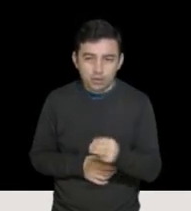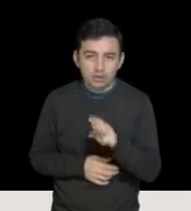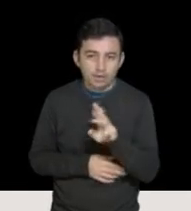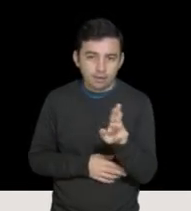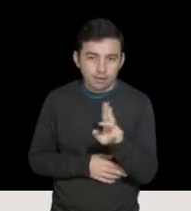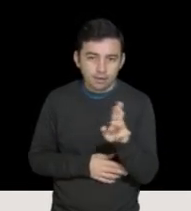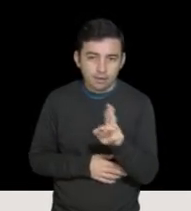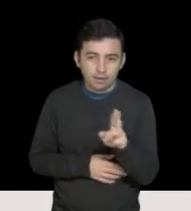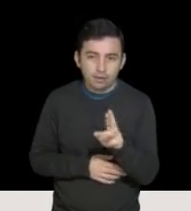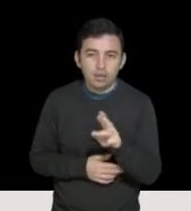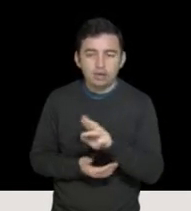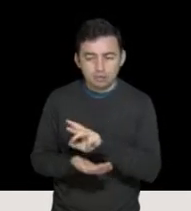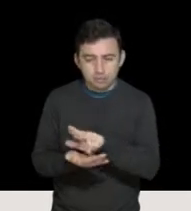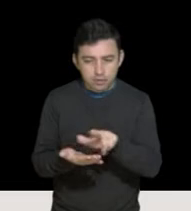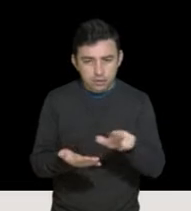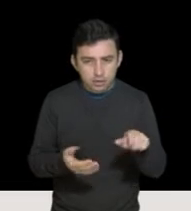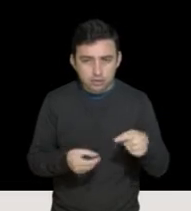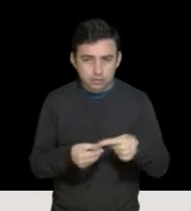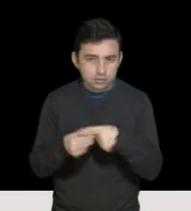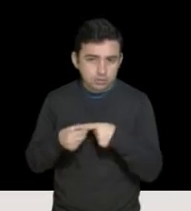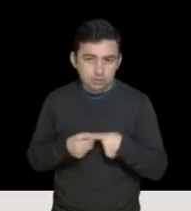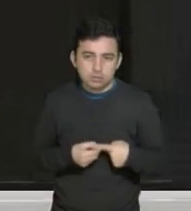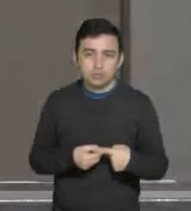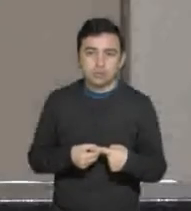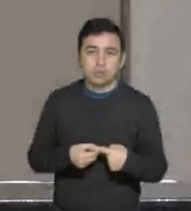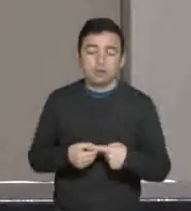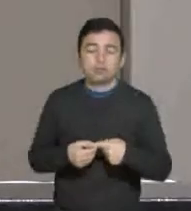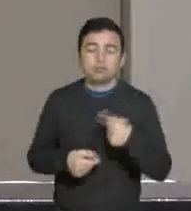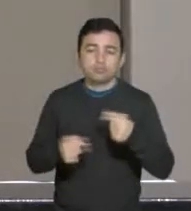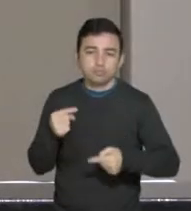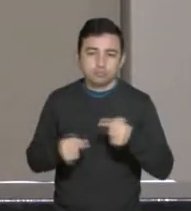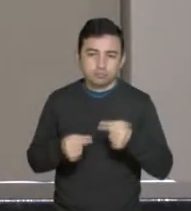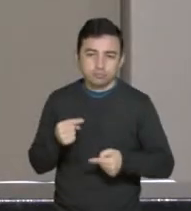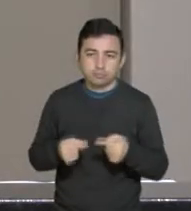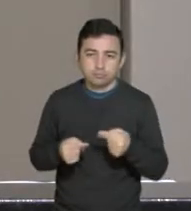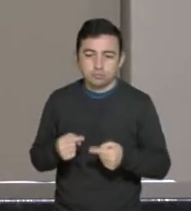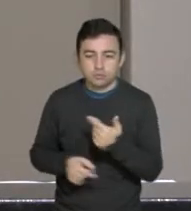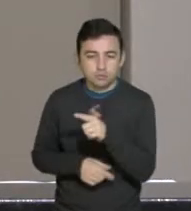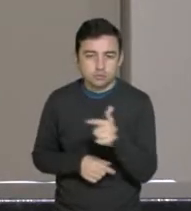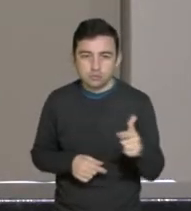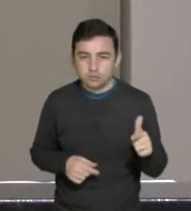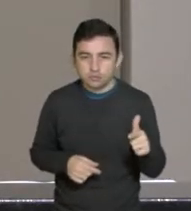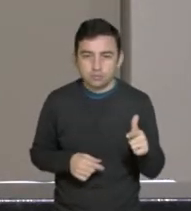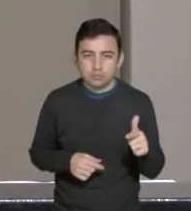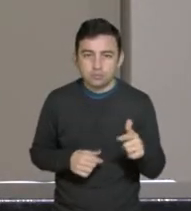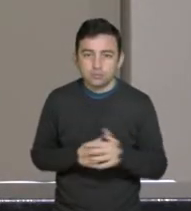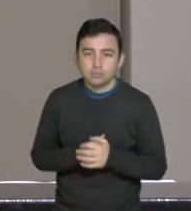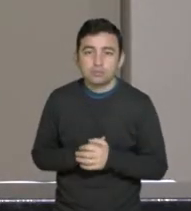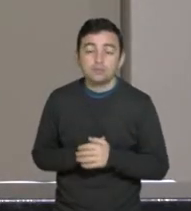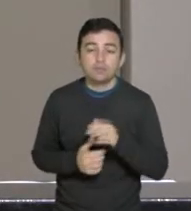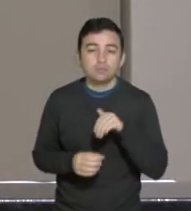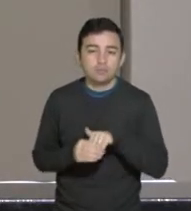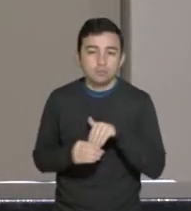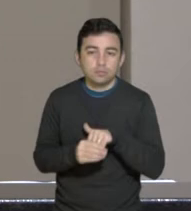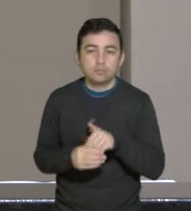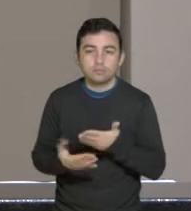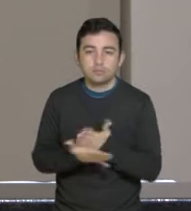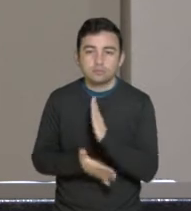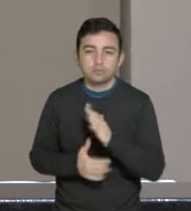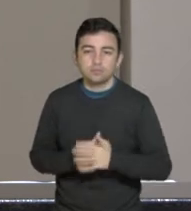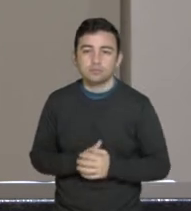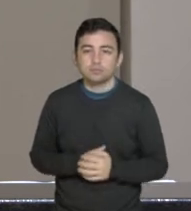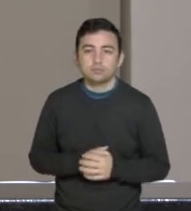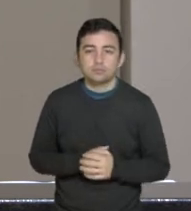para diversos municípios. Em discussão, não havendo quem queira discutir, em votação,